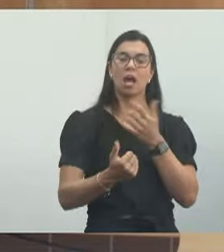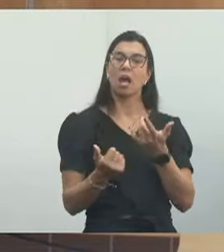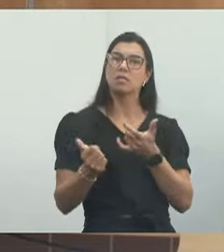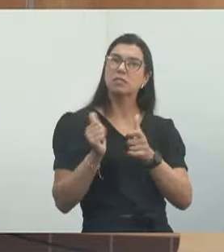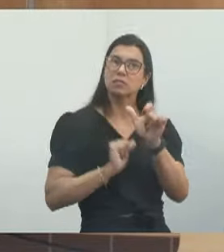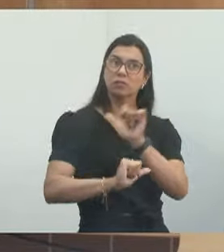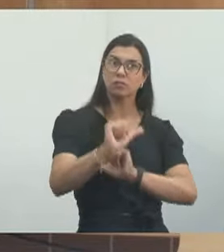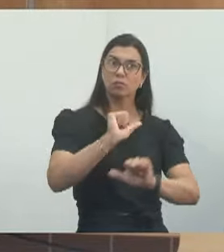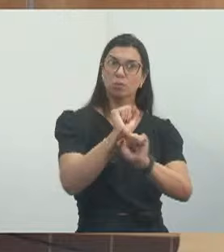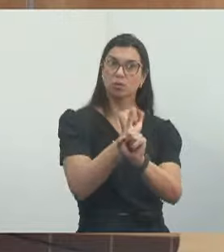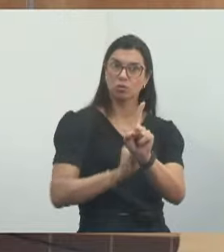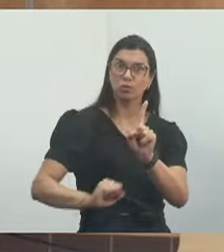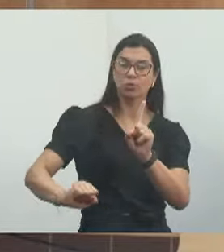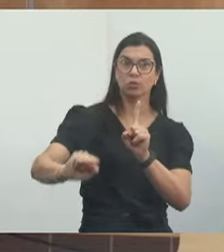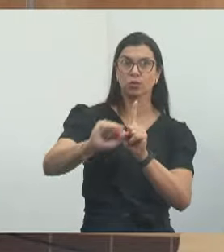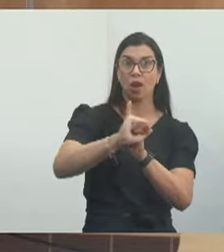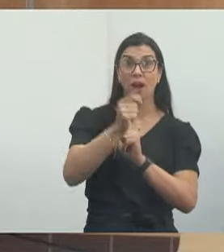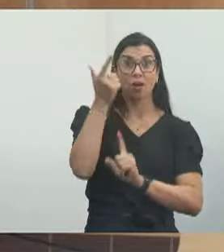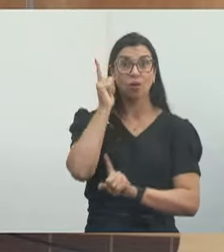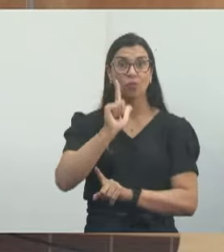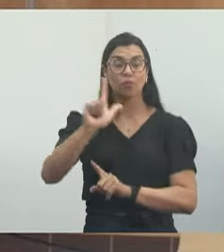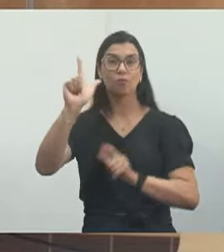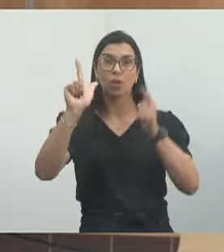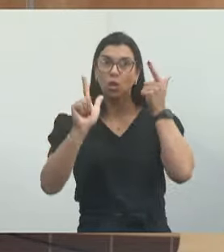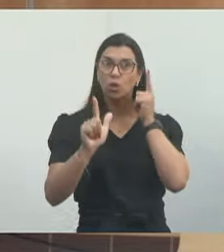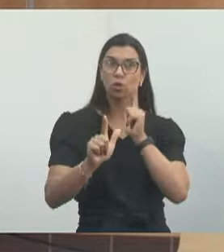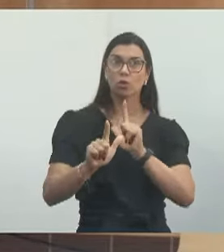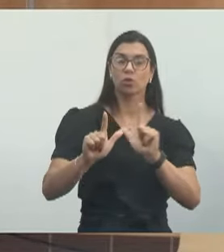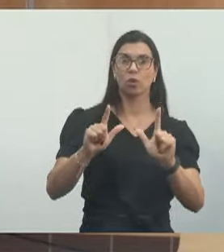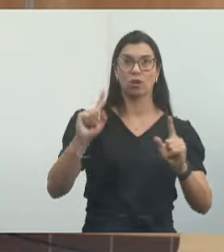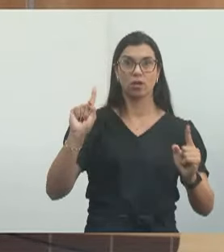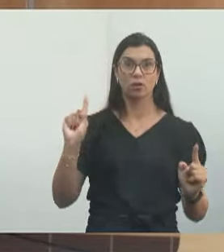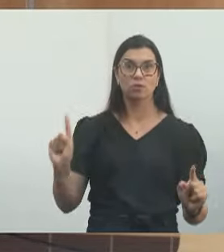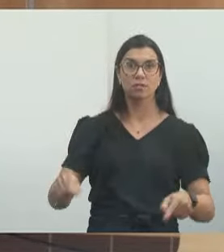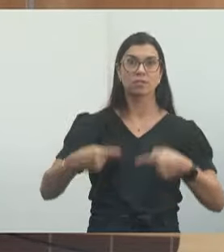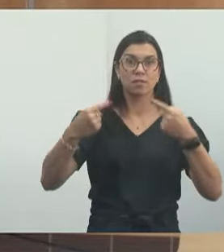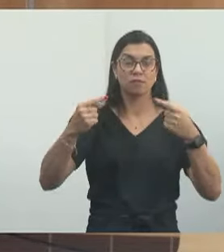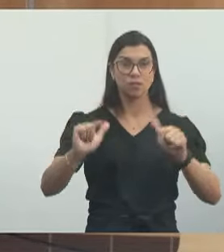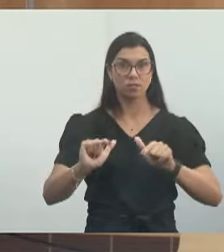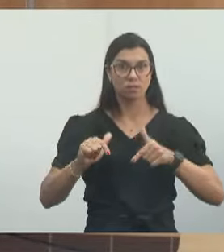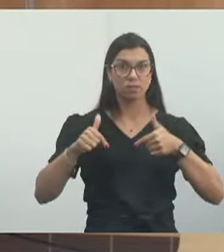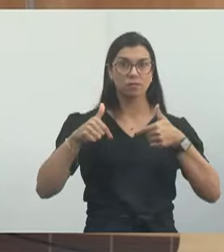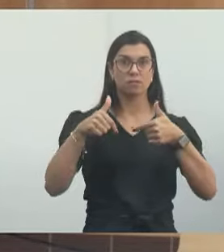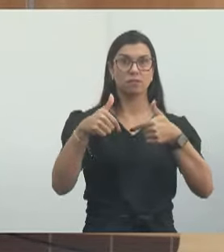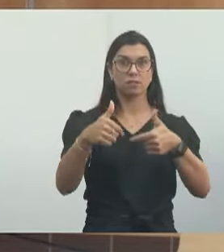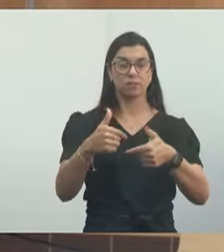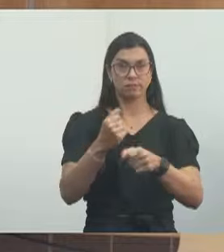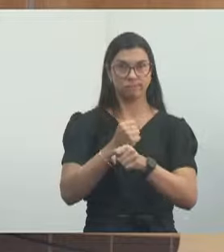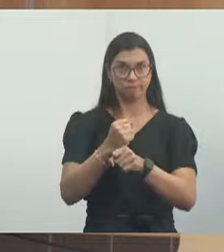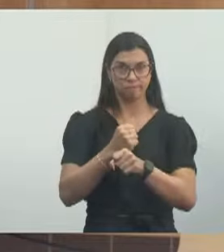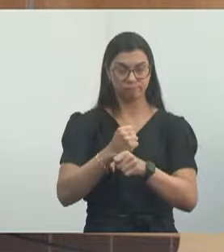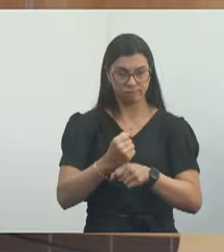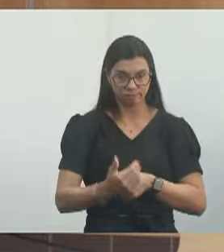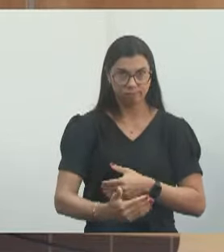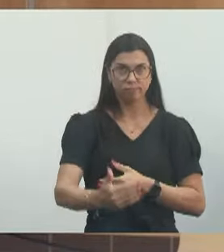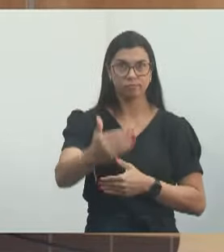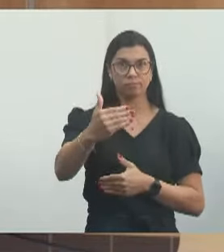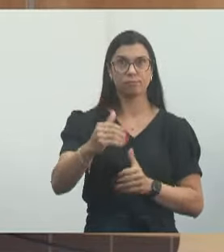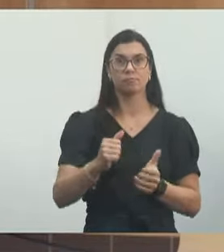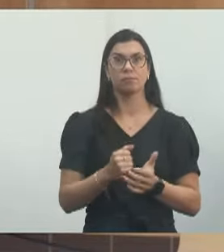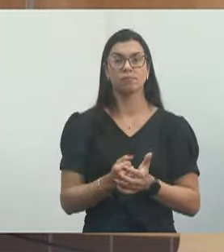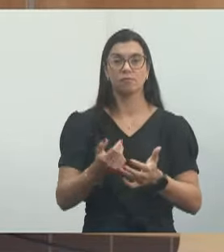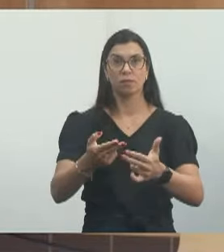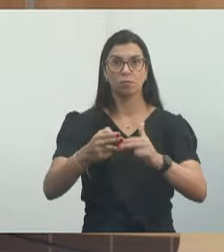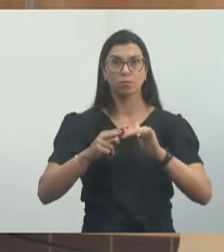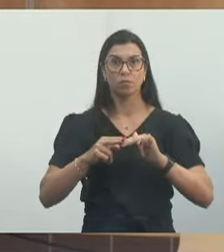sociais, as conquistas e os desafios enfrentados ao longo dos tempos. Então, eu só